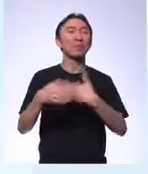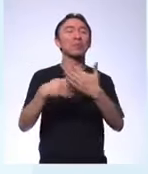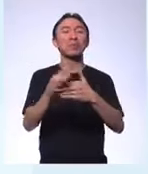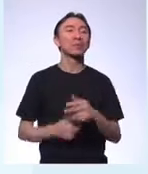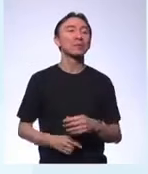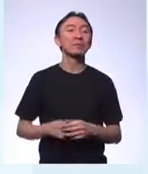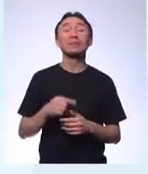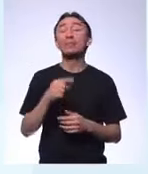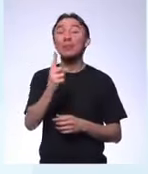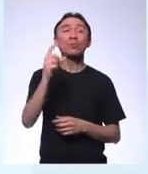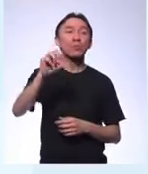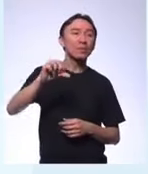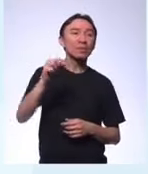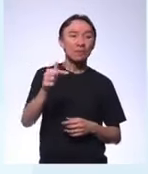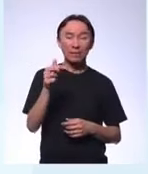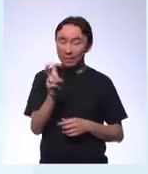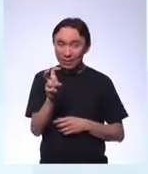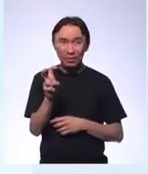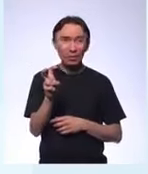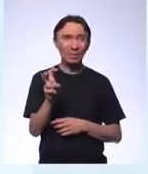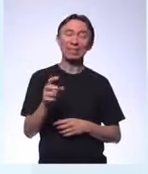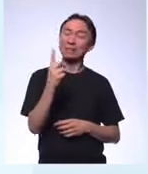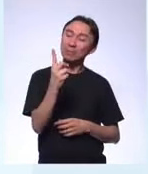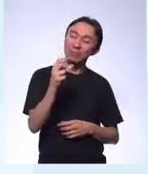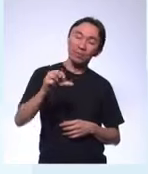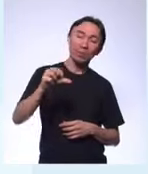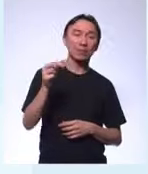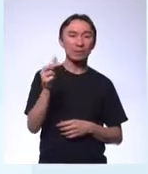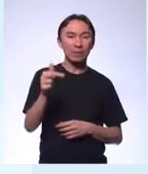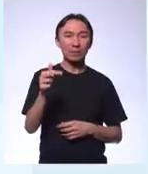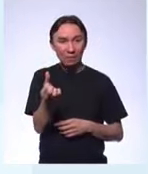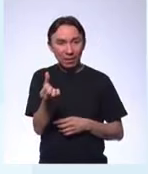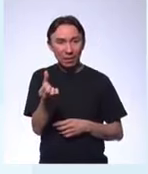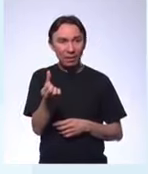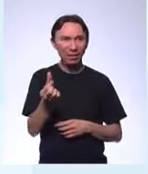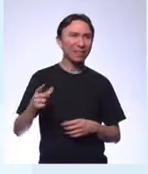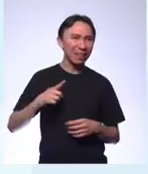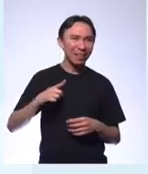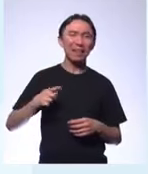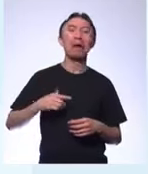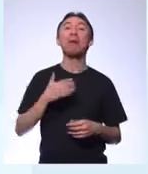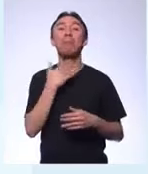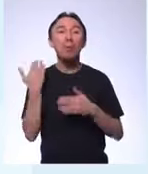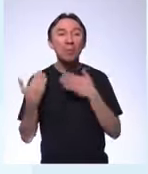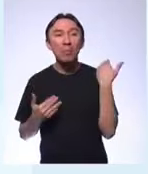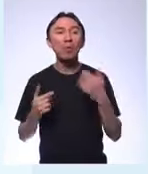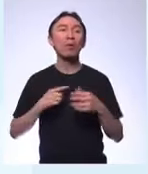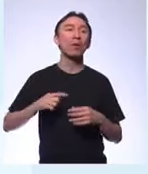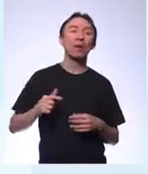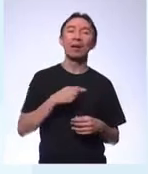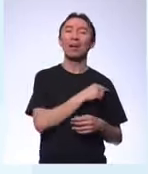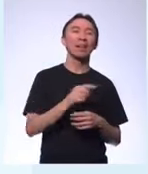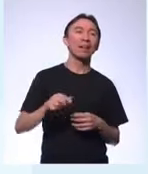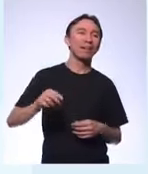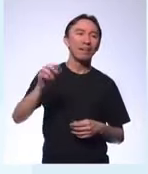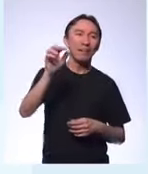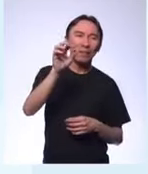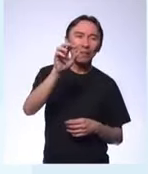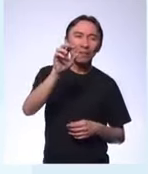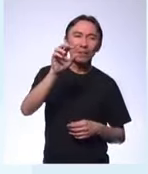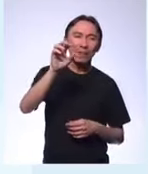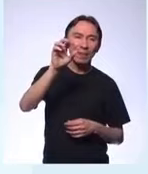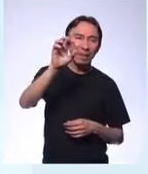Inclusive, pontuando aí, foram nos anos de 75 e 76 que tiveram as mortes de Vladimir Herzog numa unidade do DOI-CODE,